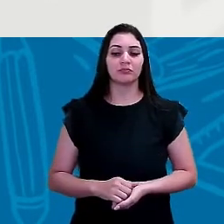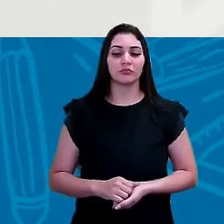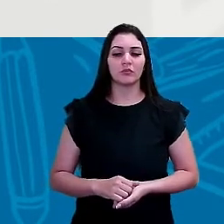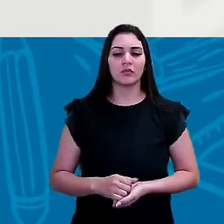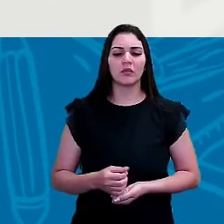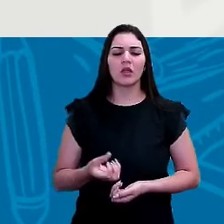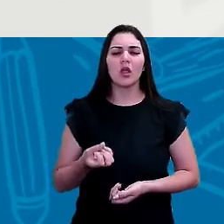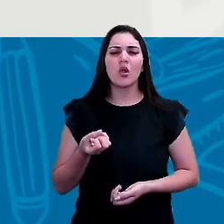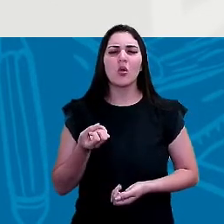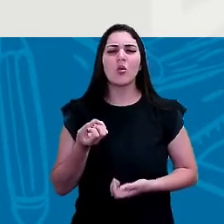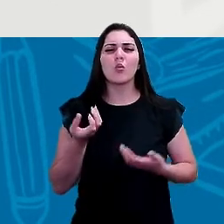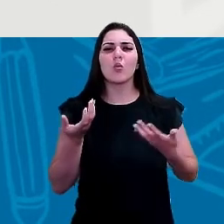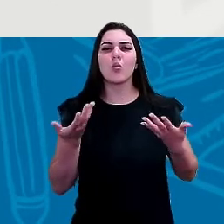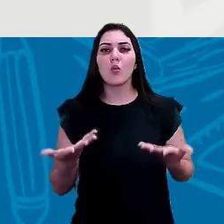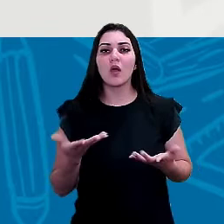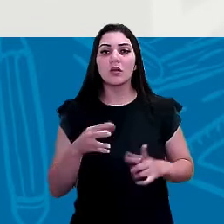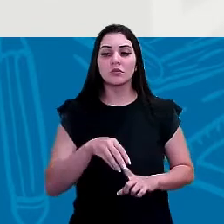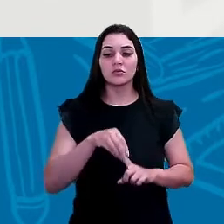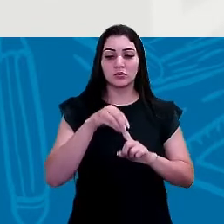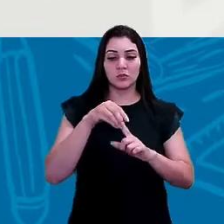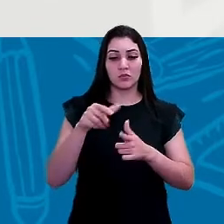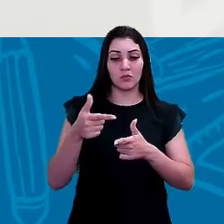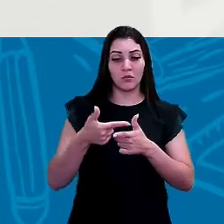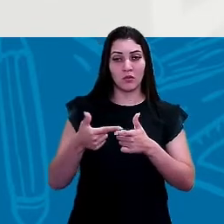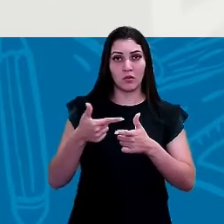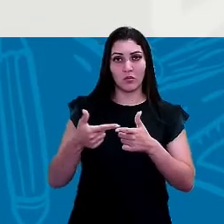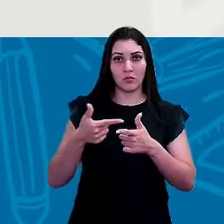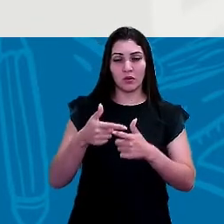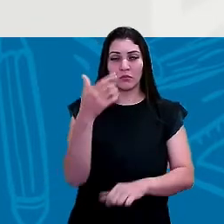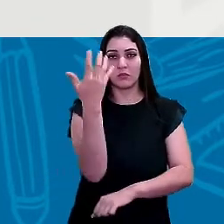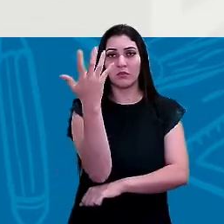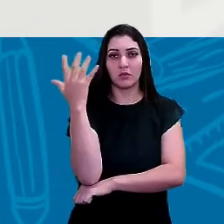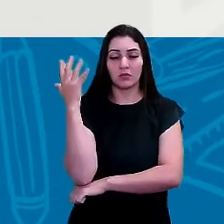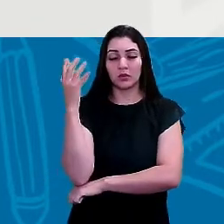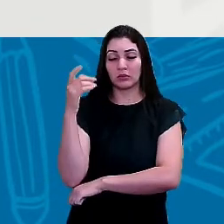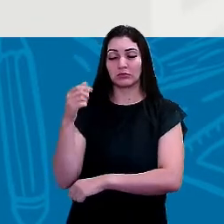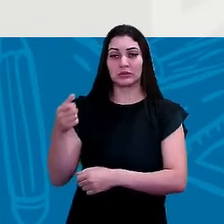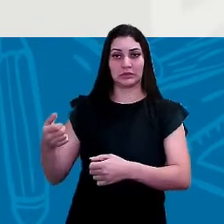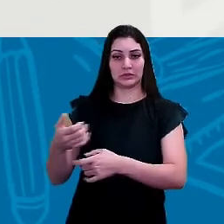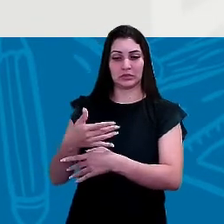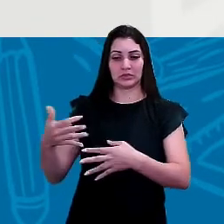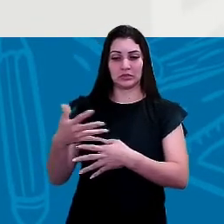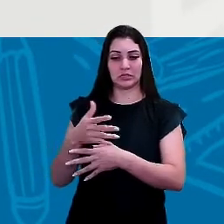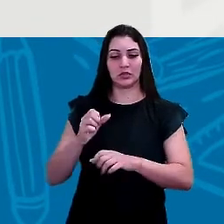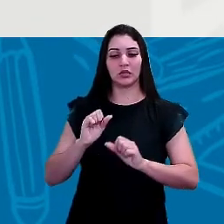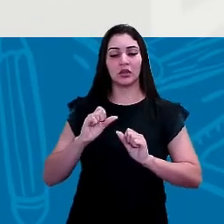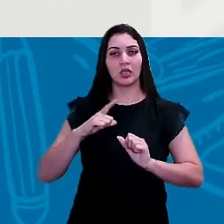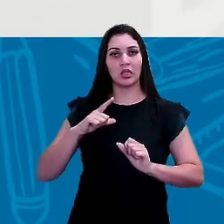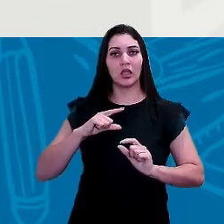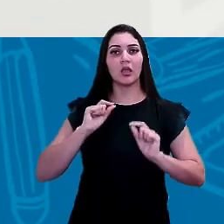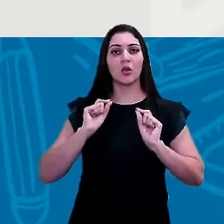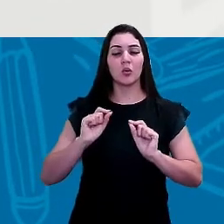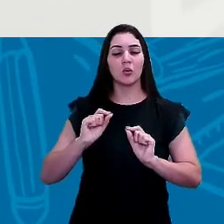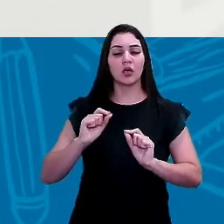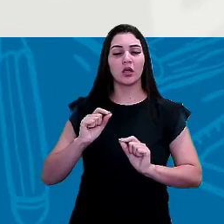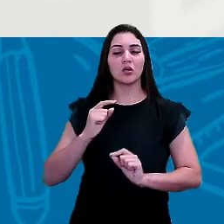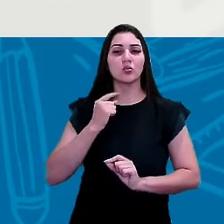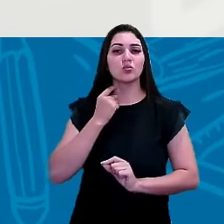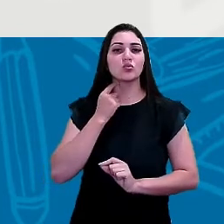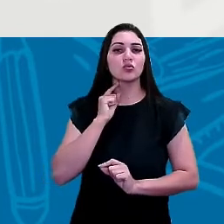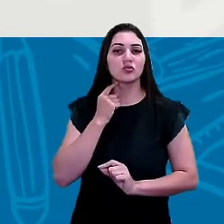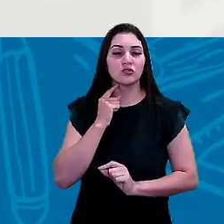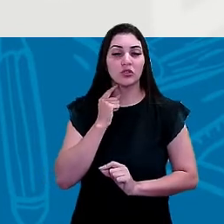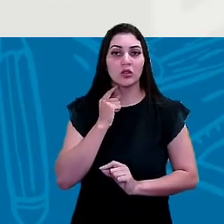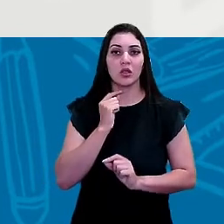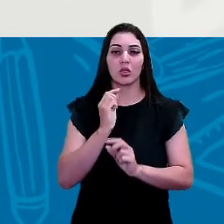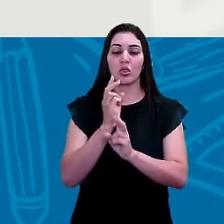Quais são os principais problemas ambientais urbanos? Temos a poluição, que pode ser tanto a poluição do ar, do solo e